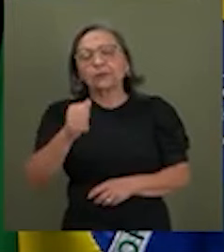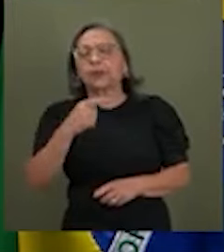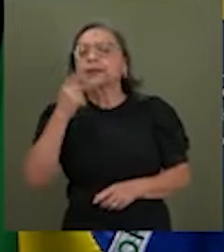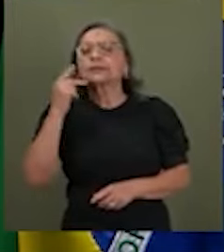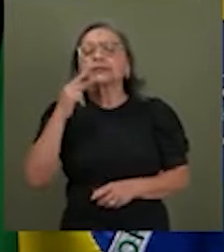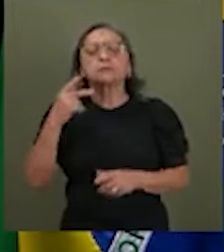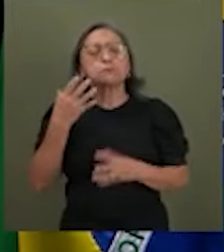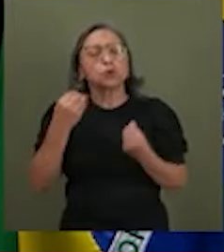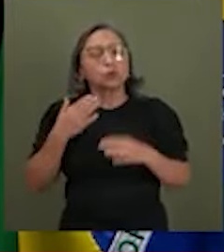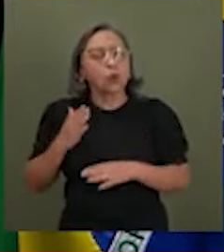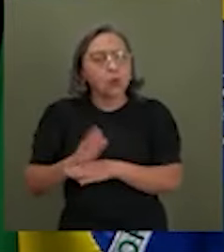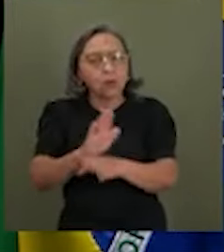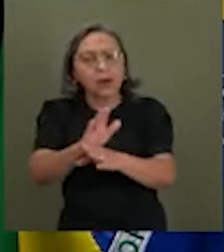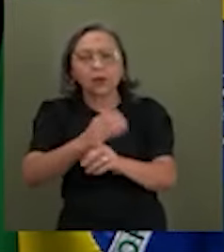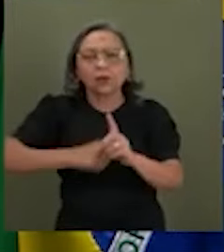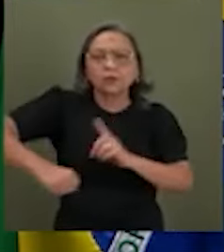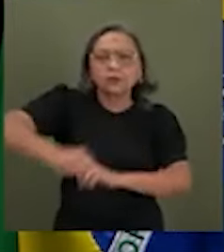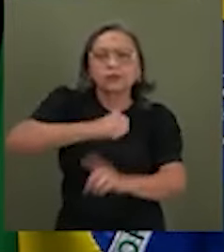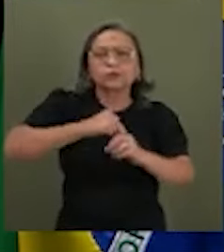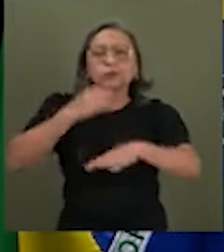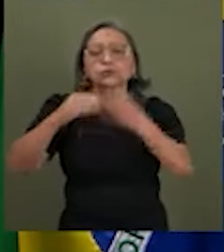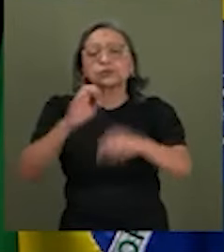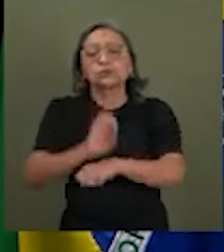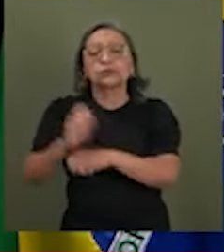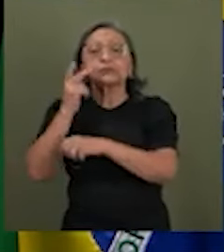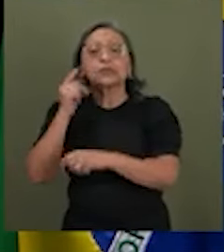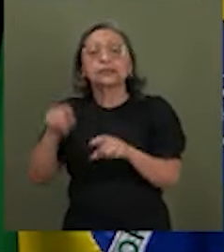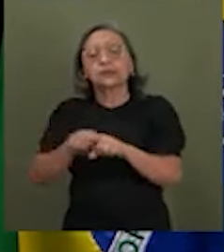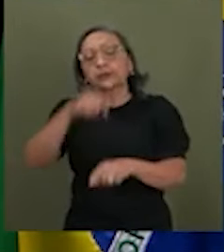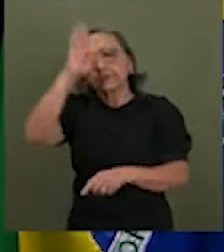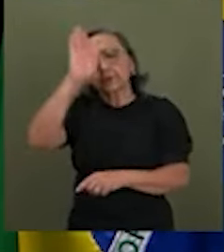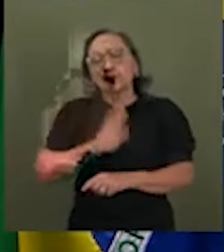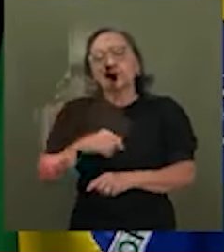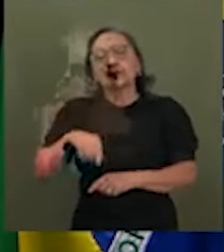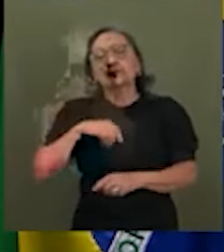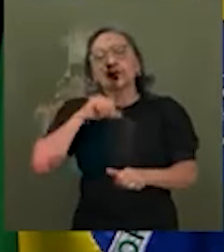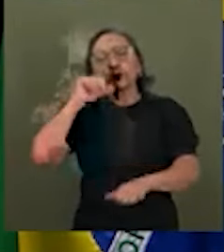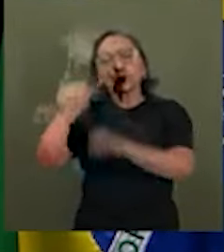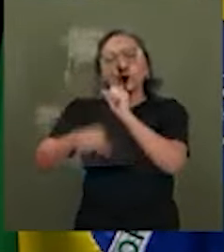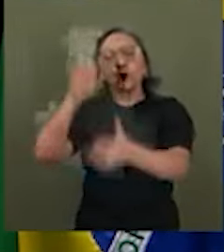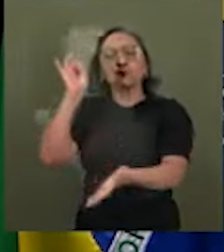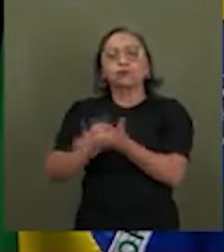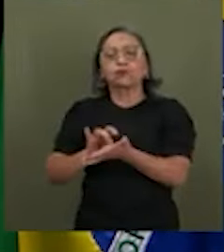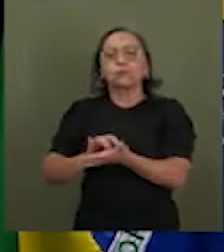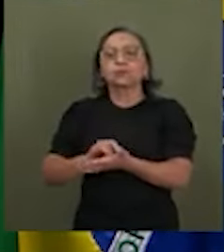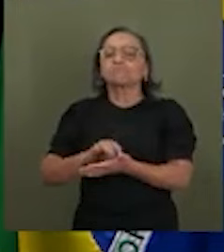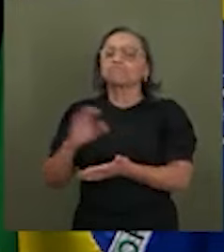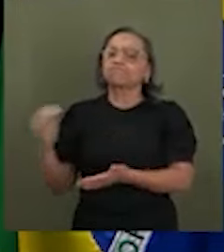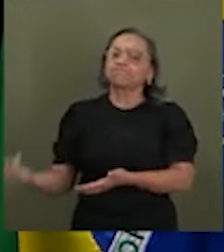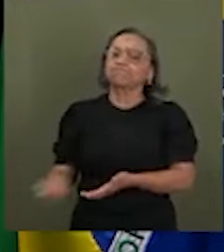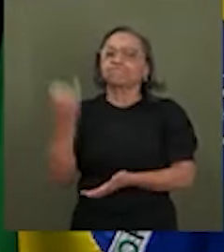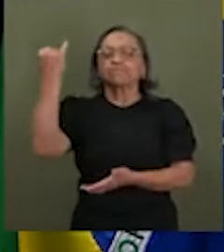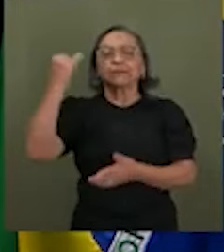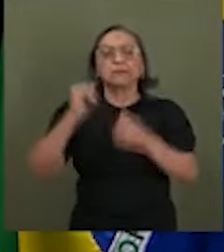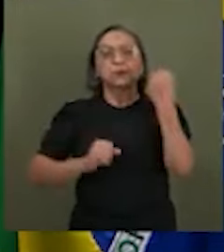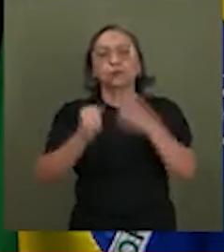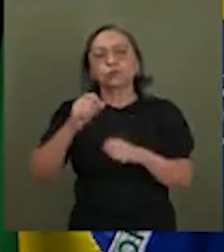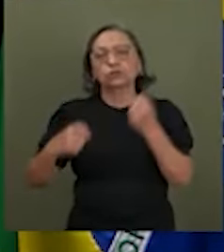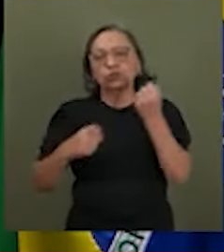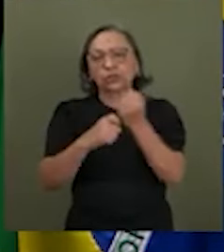para o desenvolvimento social e econômico do estado do Ceará e do Brasil, e se tornou o maior produtor de caju do